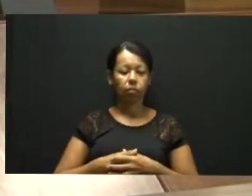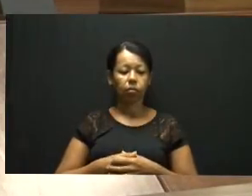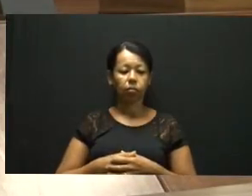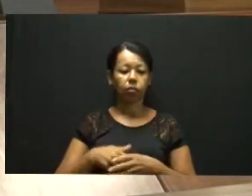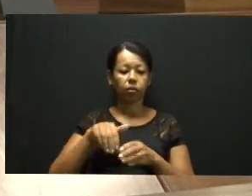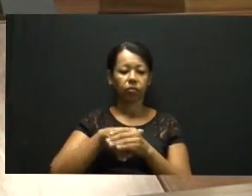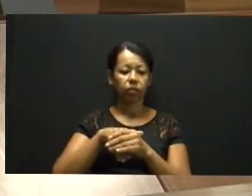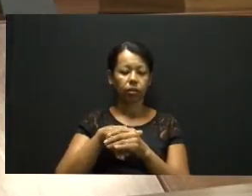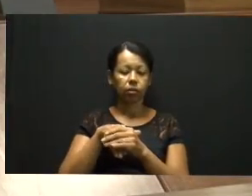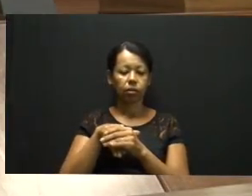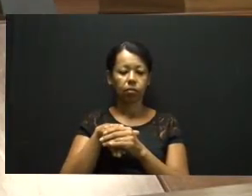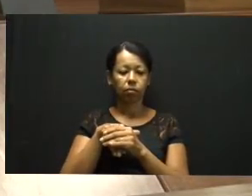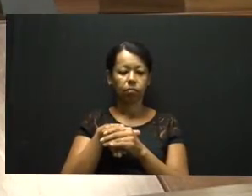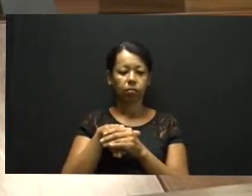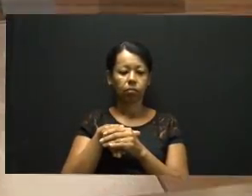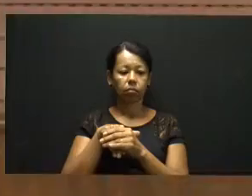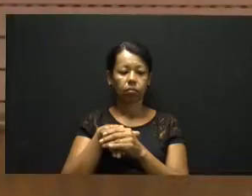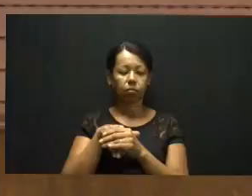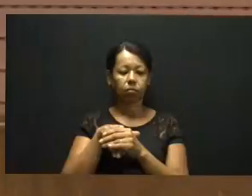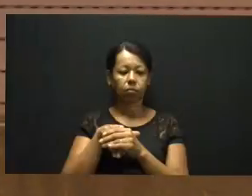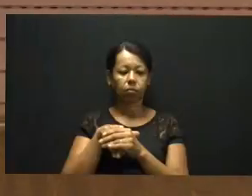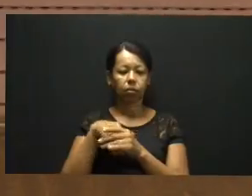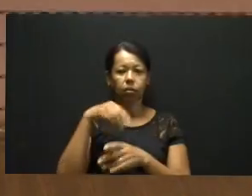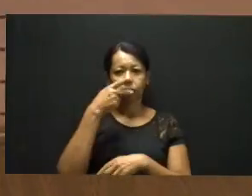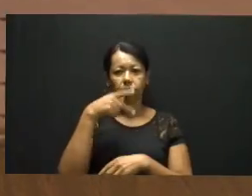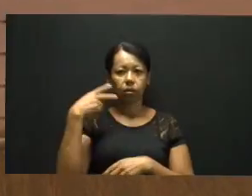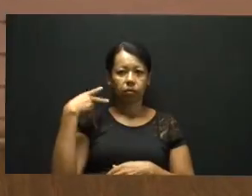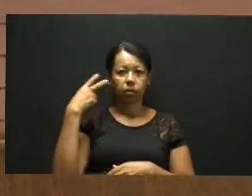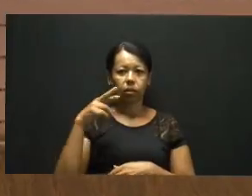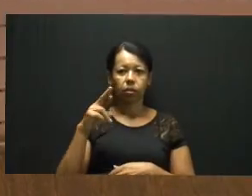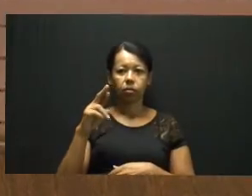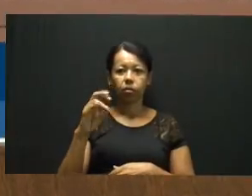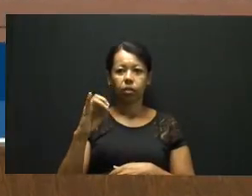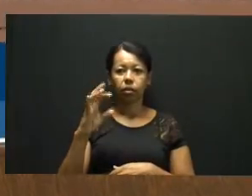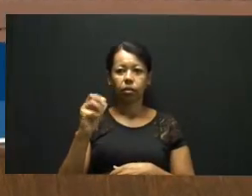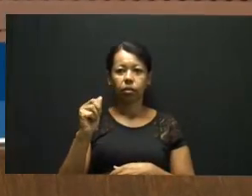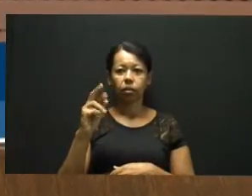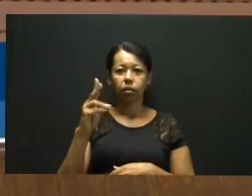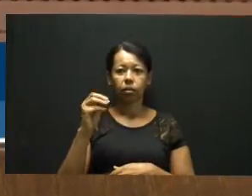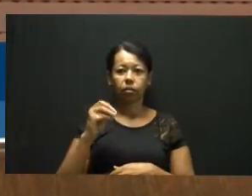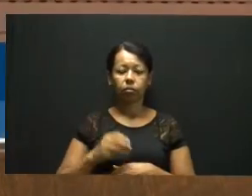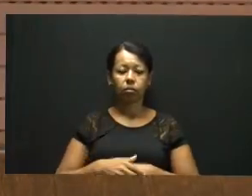Em votação. Com a palavra, vereador Ricardo Queixão, em votação.